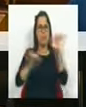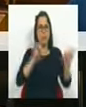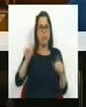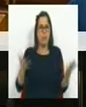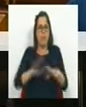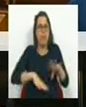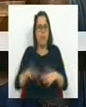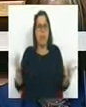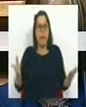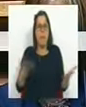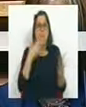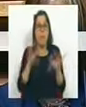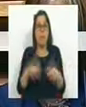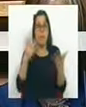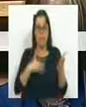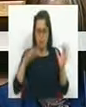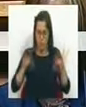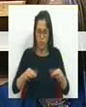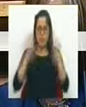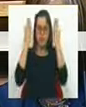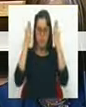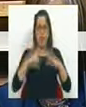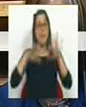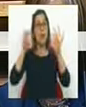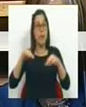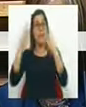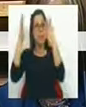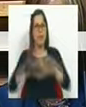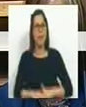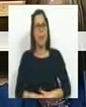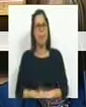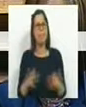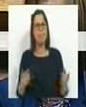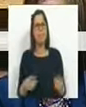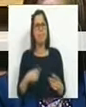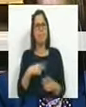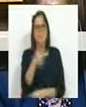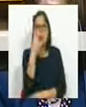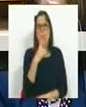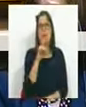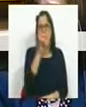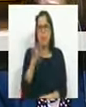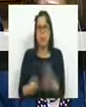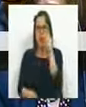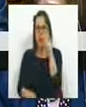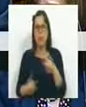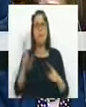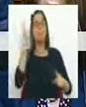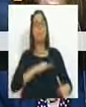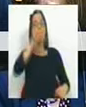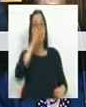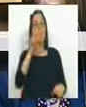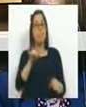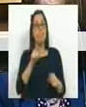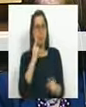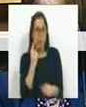nos argumentos que usam. Sr. Deputado, peço-lhe para concluir. Eu vou já terminar e deixo-lhe duas perguntas. Primeiro, Sr. Ministro, é